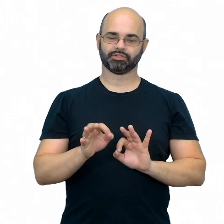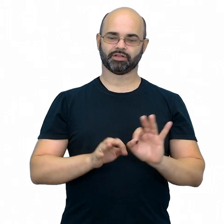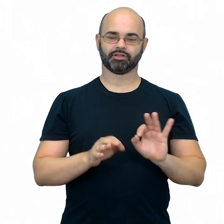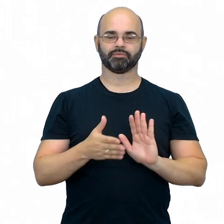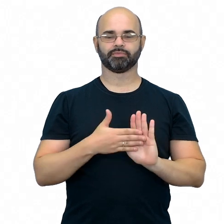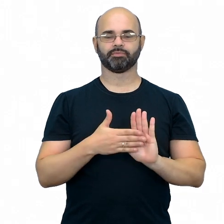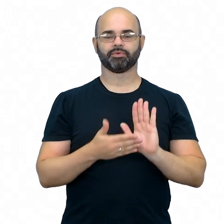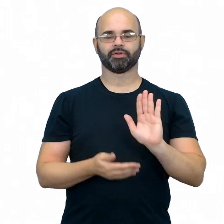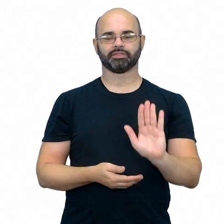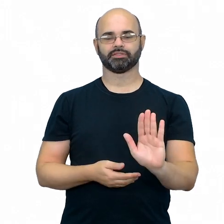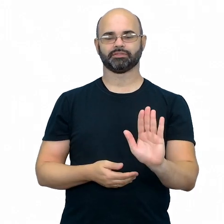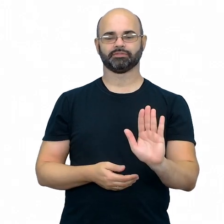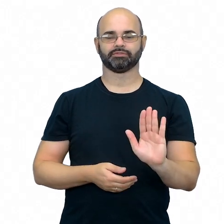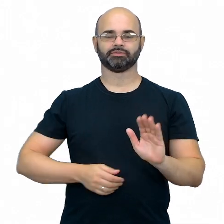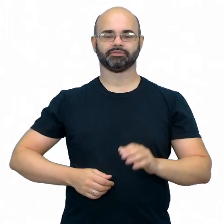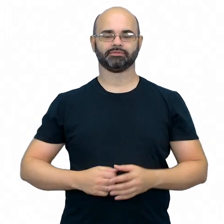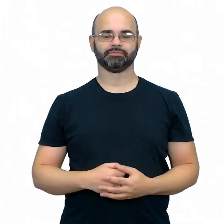pré-planejamento,